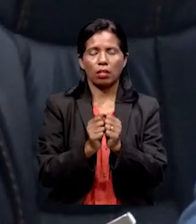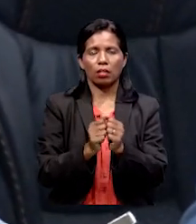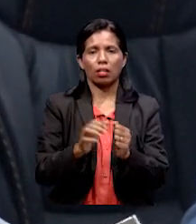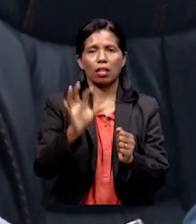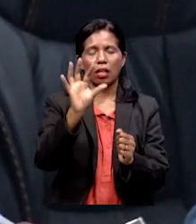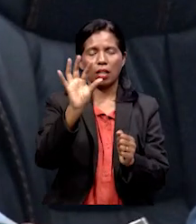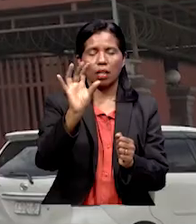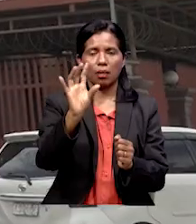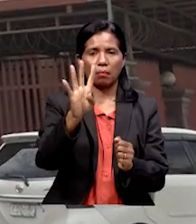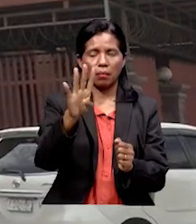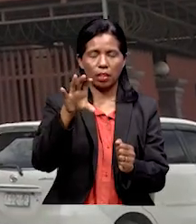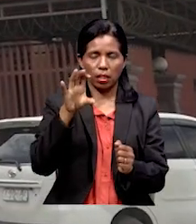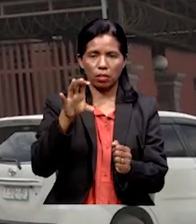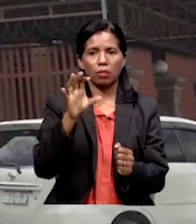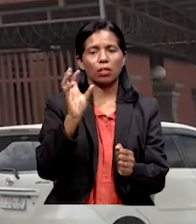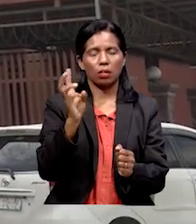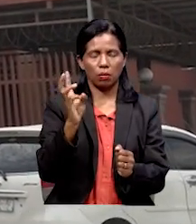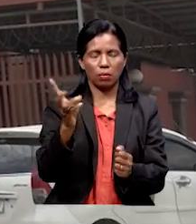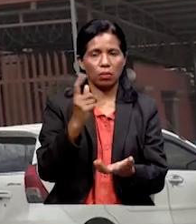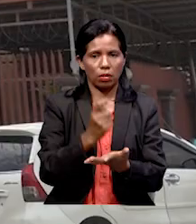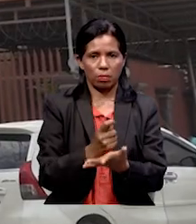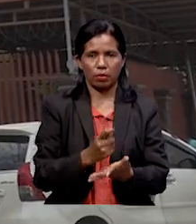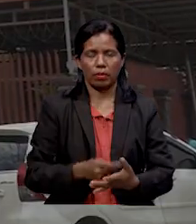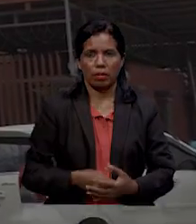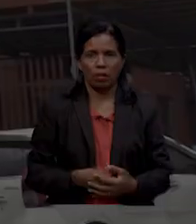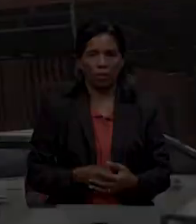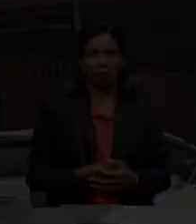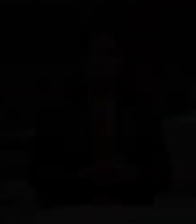rihung atus hat nen nulu. Celina Lopes, Agustinho da Costa, GMN.